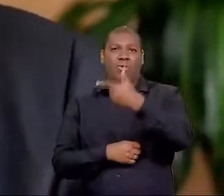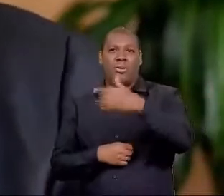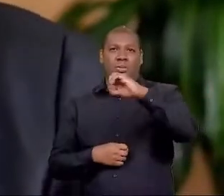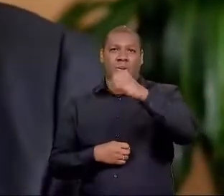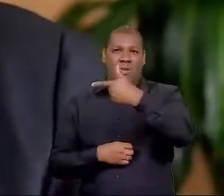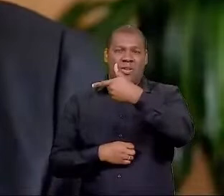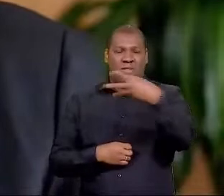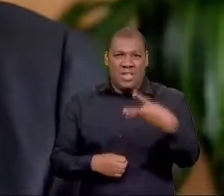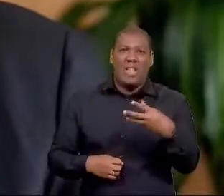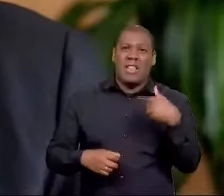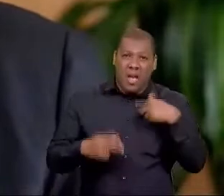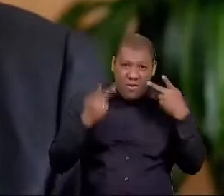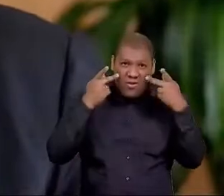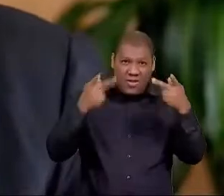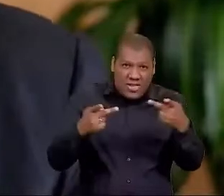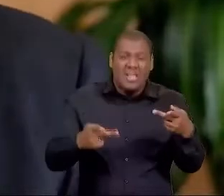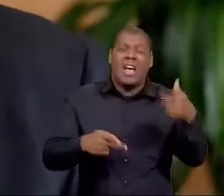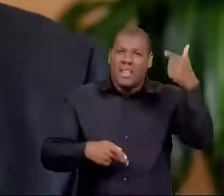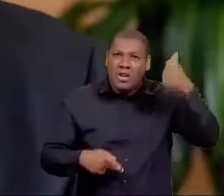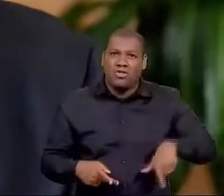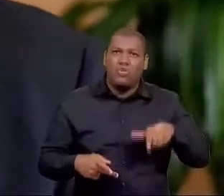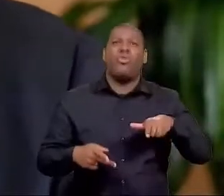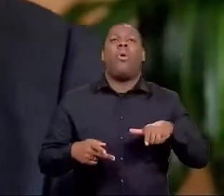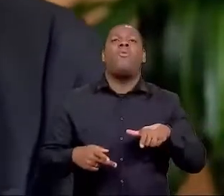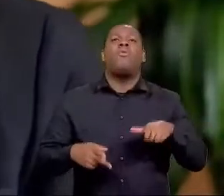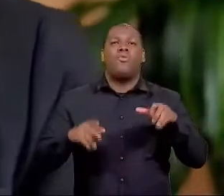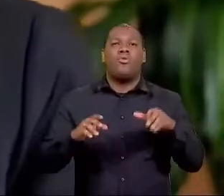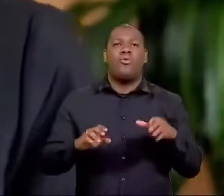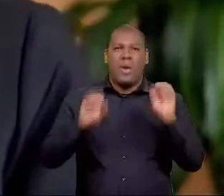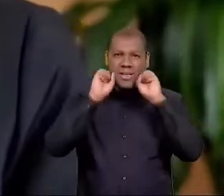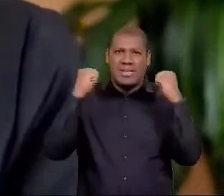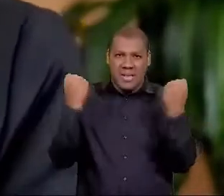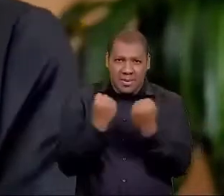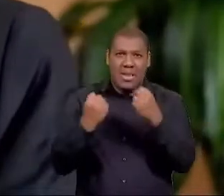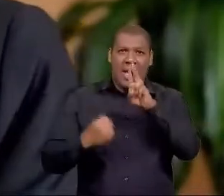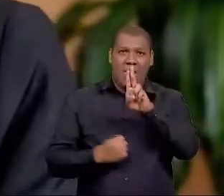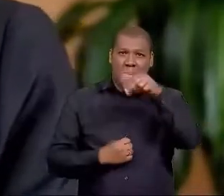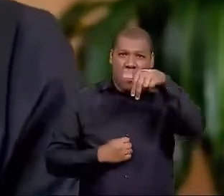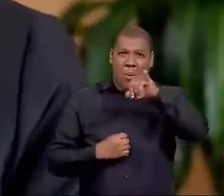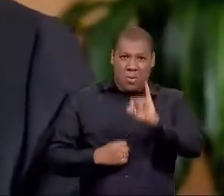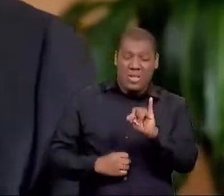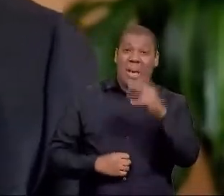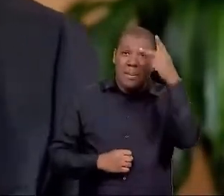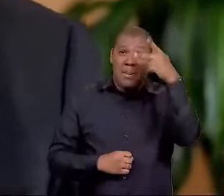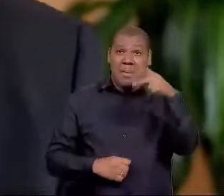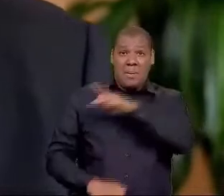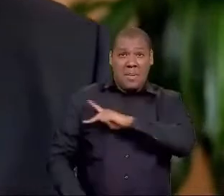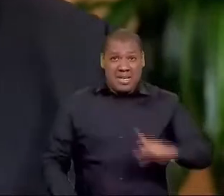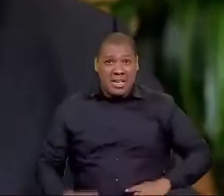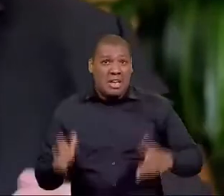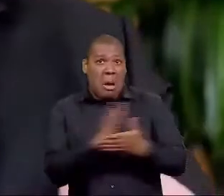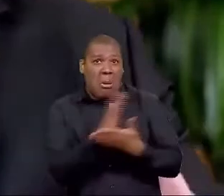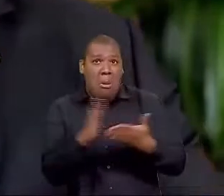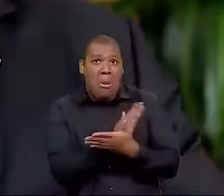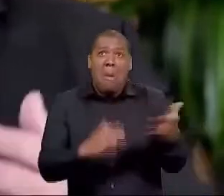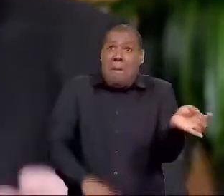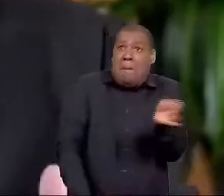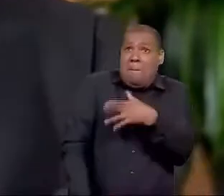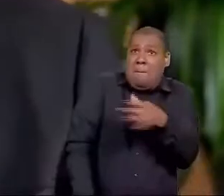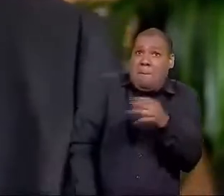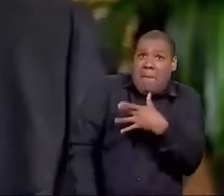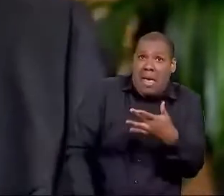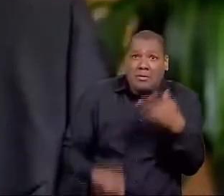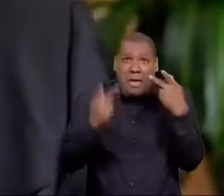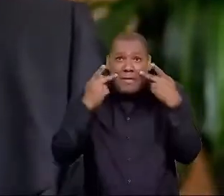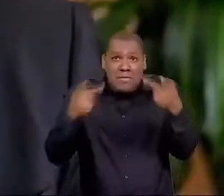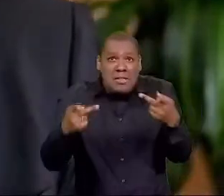reivindicação. E é engraçado, porque você fala que a juventude é o futuro da nação e quando você tem a oportunidade de